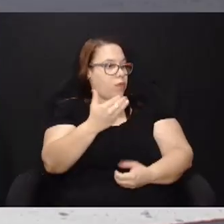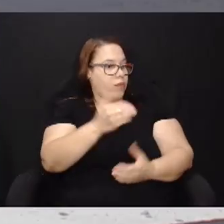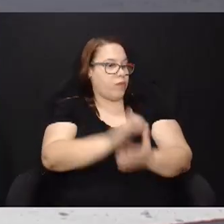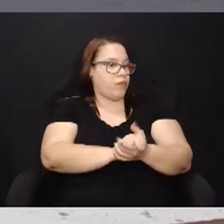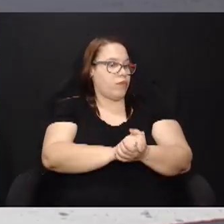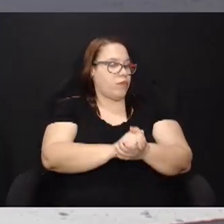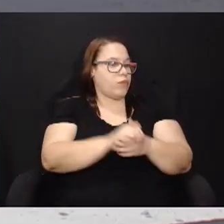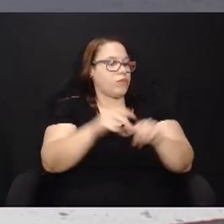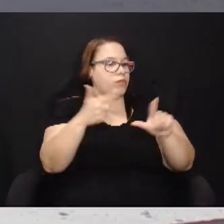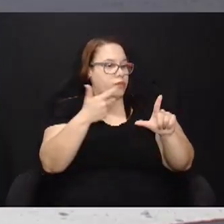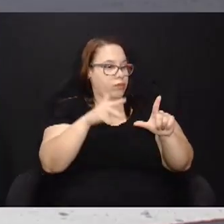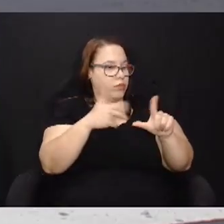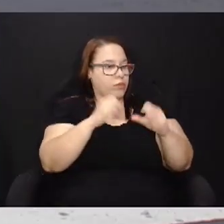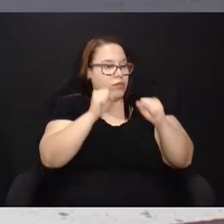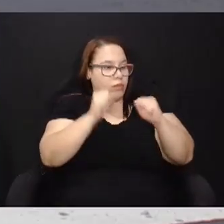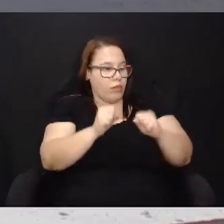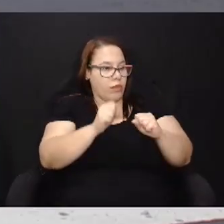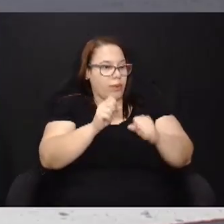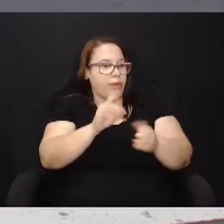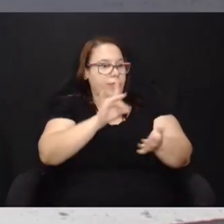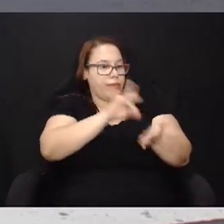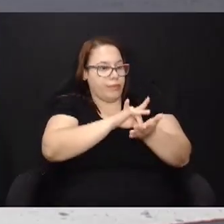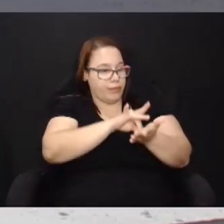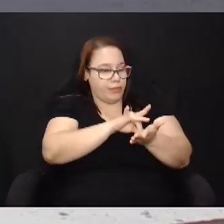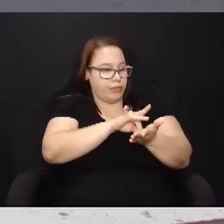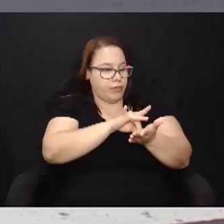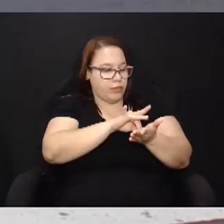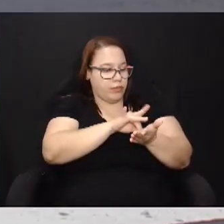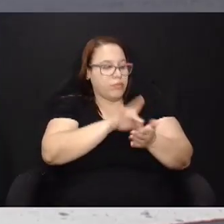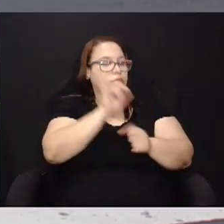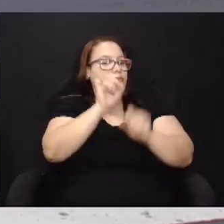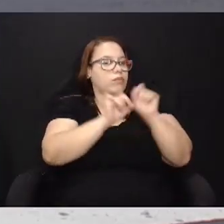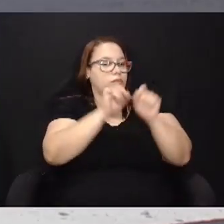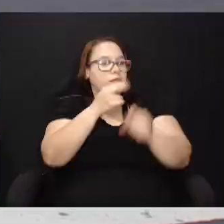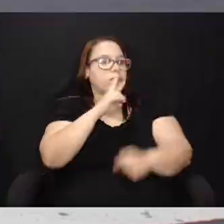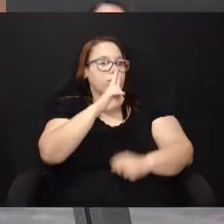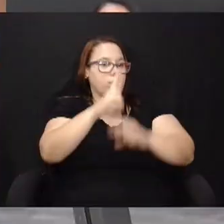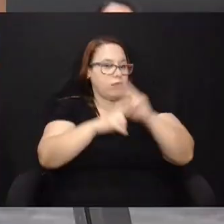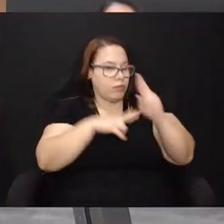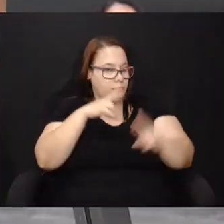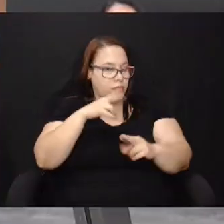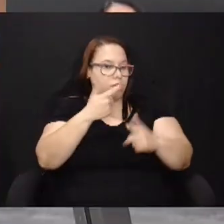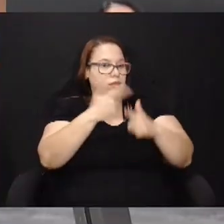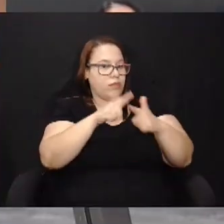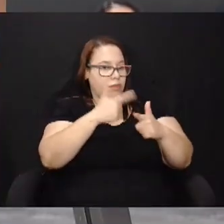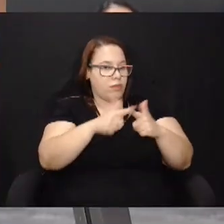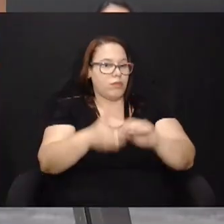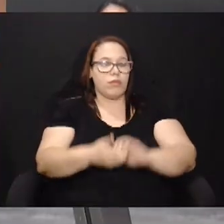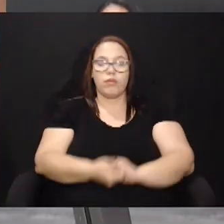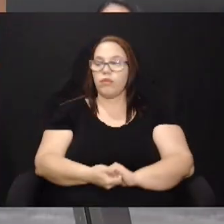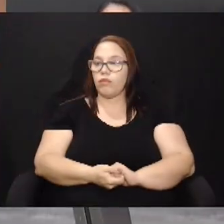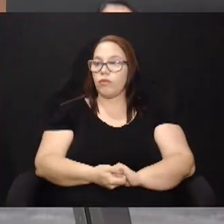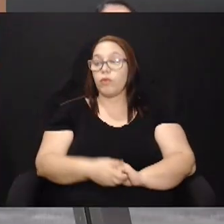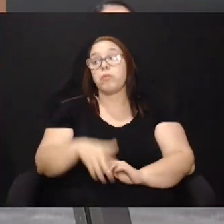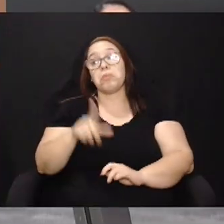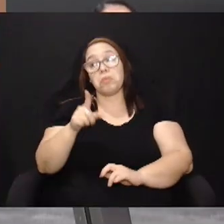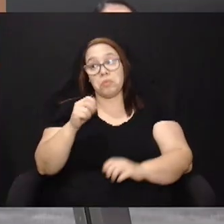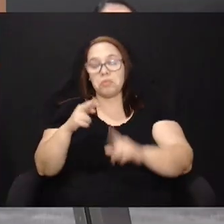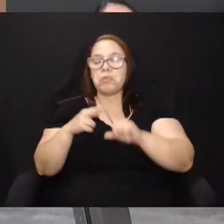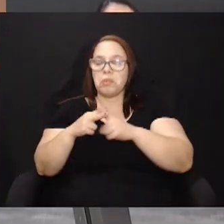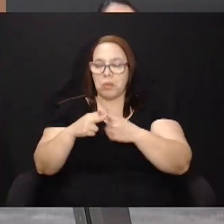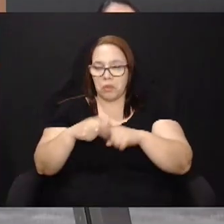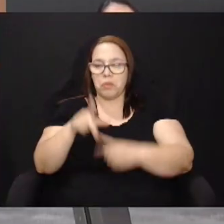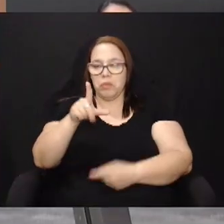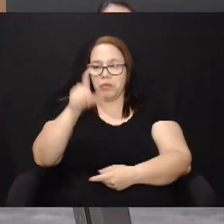Legislativo poderá oficialmente providenciar a solução para este problema. Esse é um instrumento regimental que a Câmara tem,